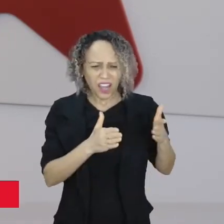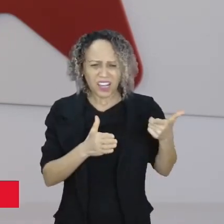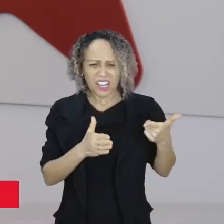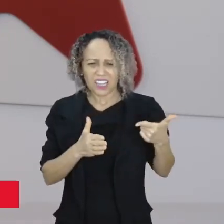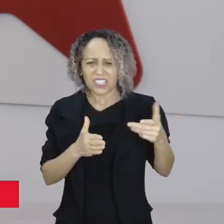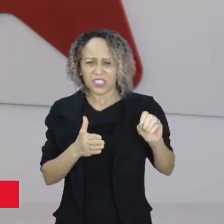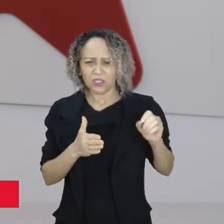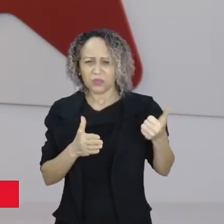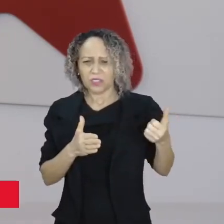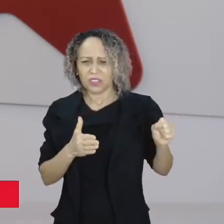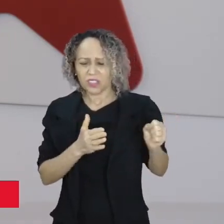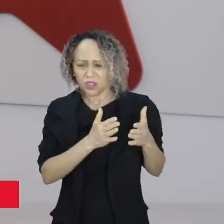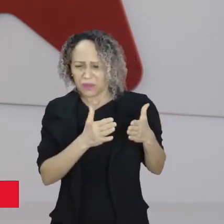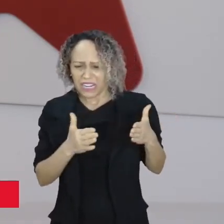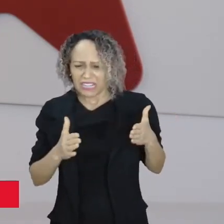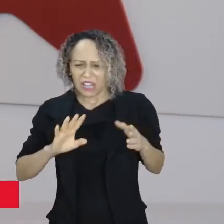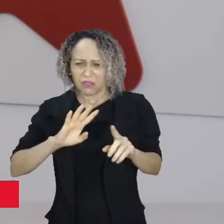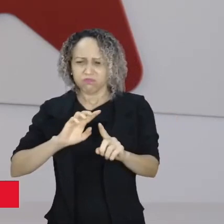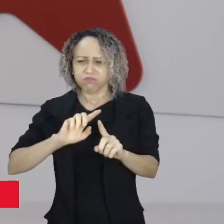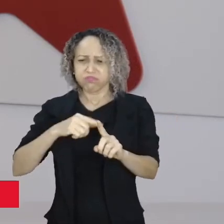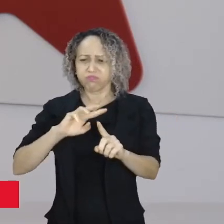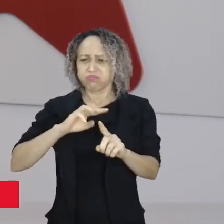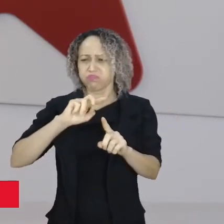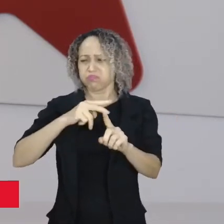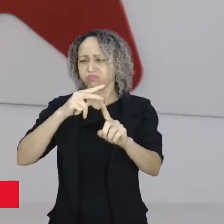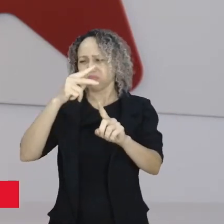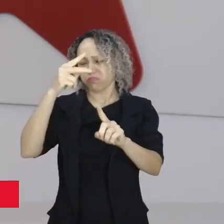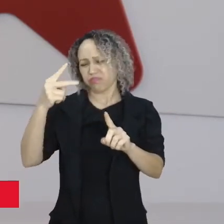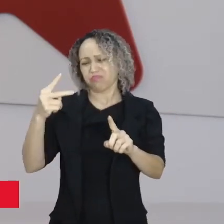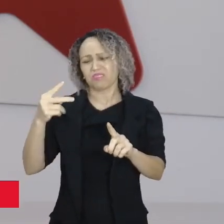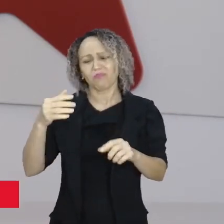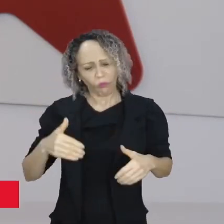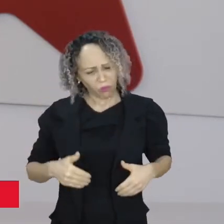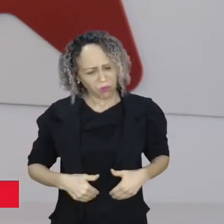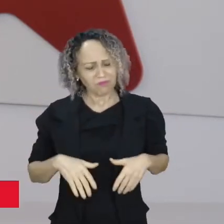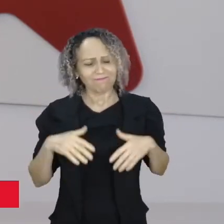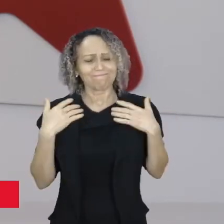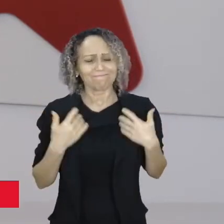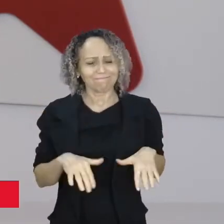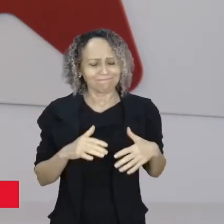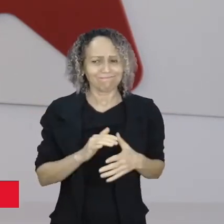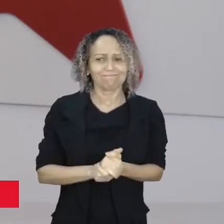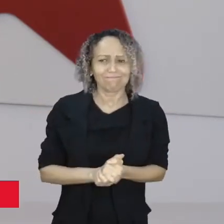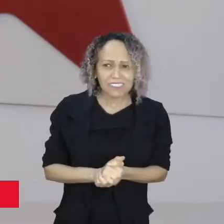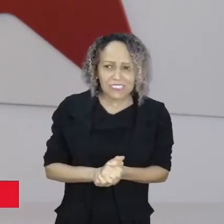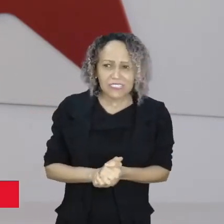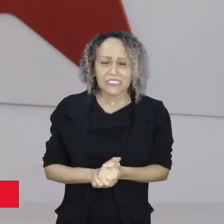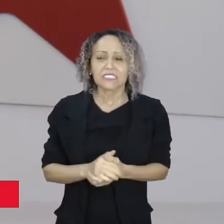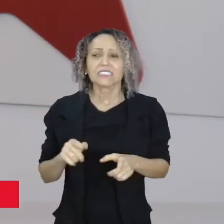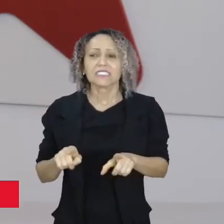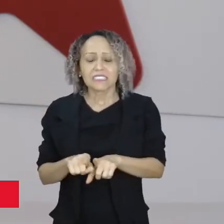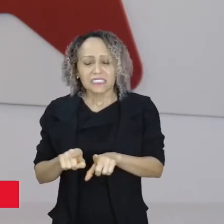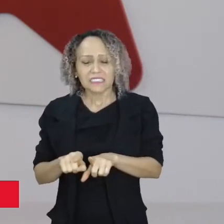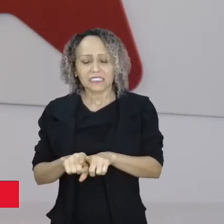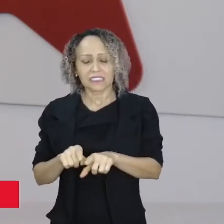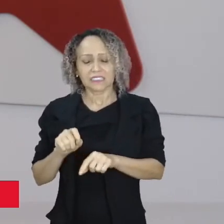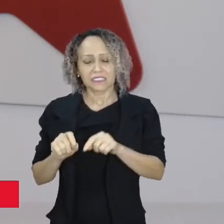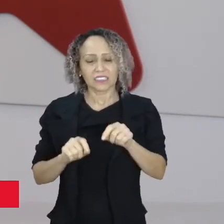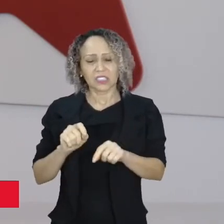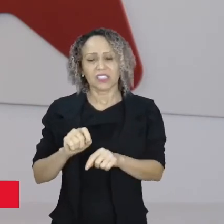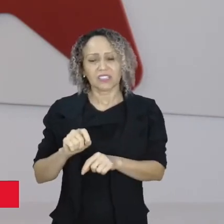do Planalto, quem vai estar esperando o presidente é a nossa coração valente, a presidenta Dilma. Não vai ser o Bolsonaro, porque certamente já vai